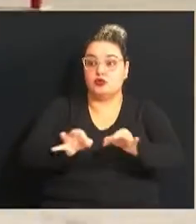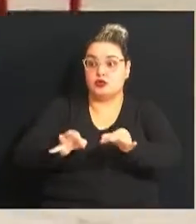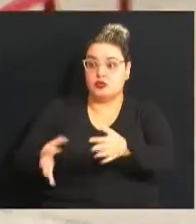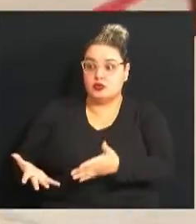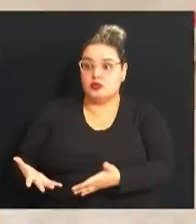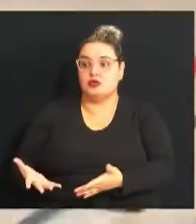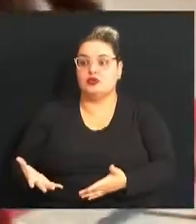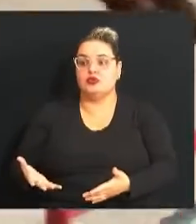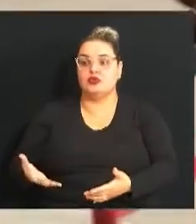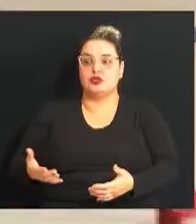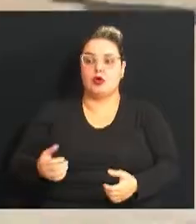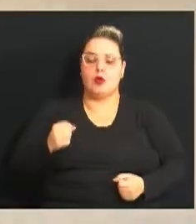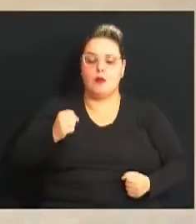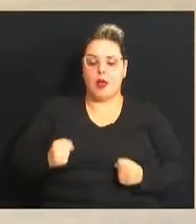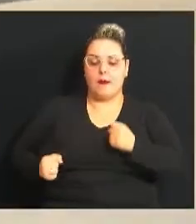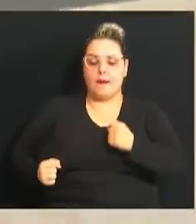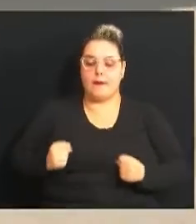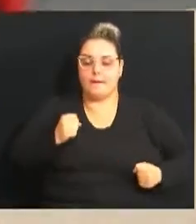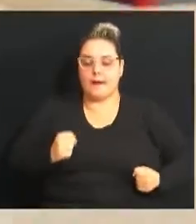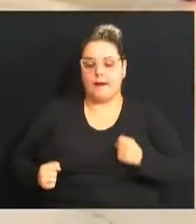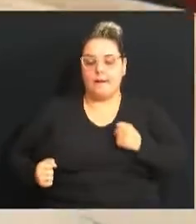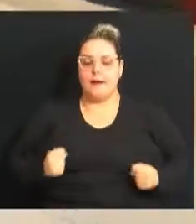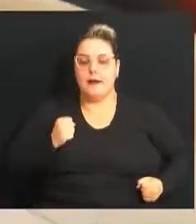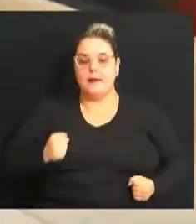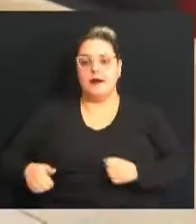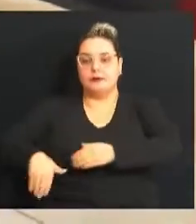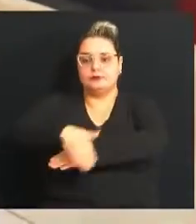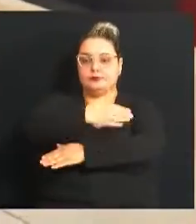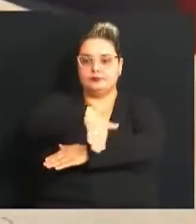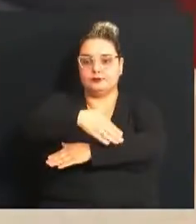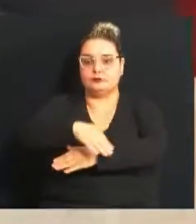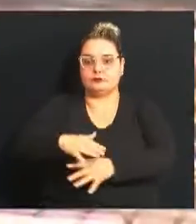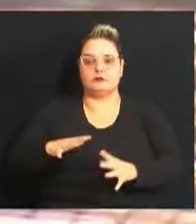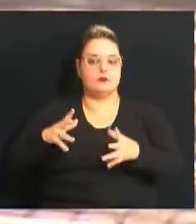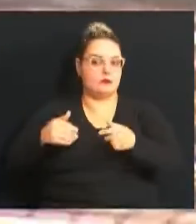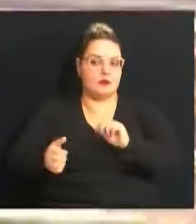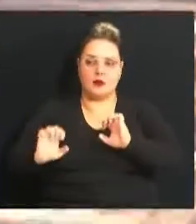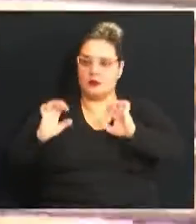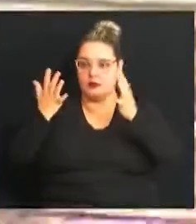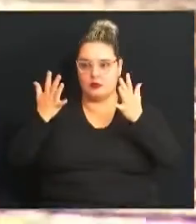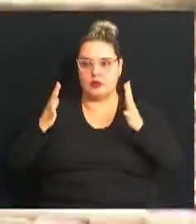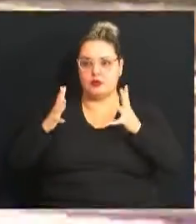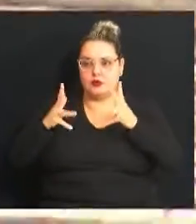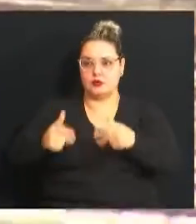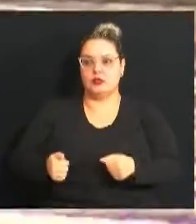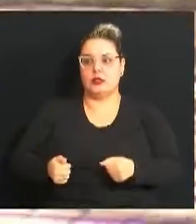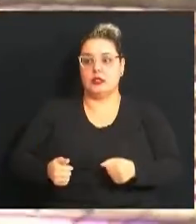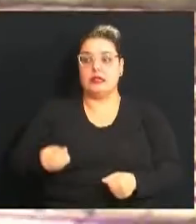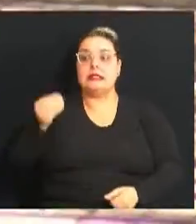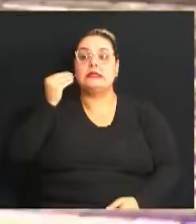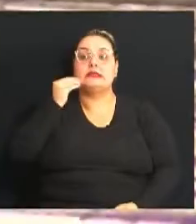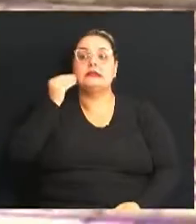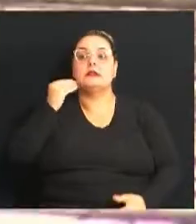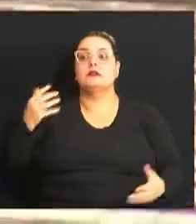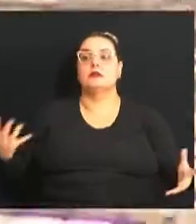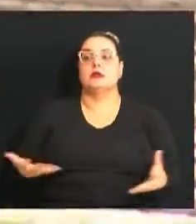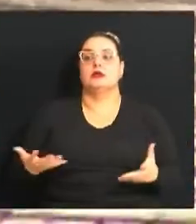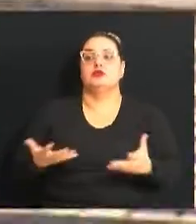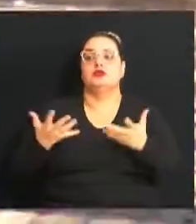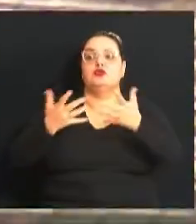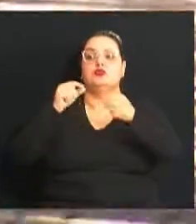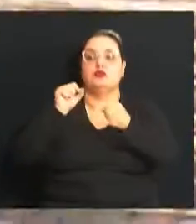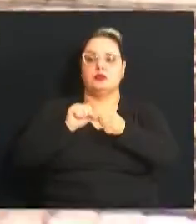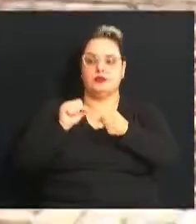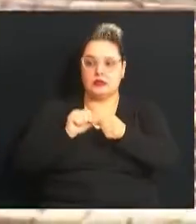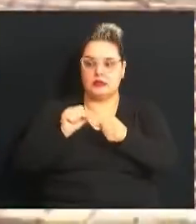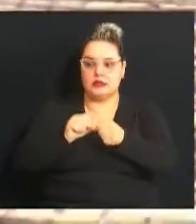rua, corridas e também eventos esportivos no geral. Então, a gente está tentando com que estimule eles a fazerem. A